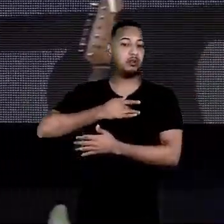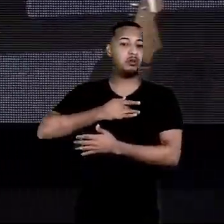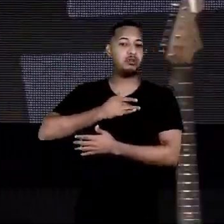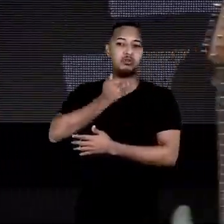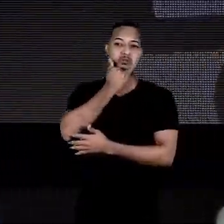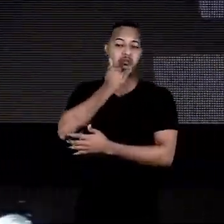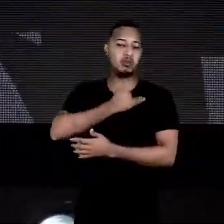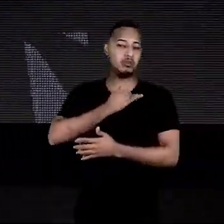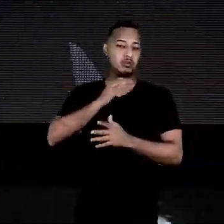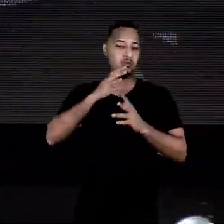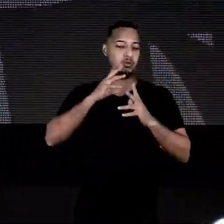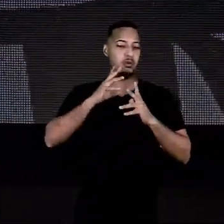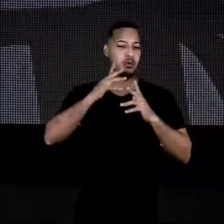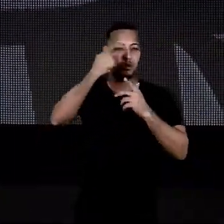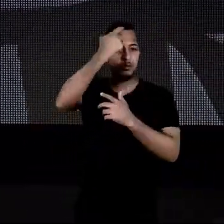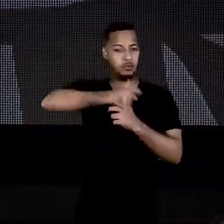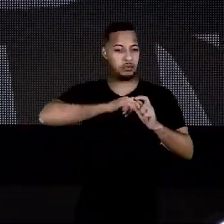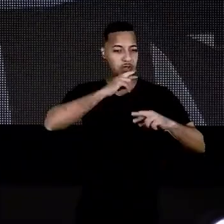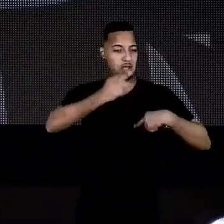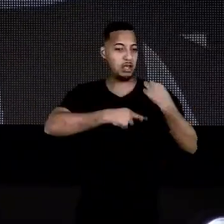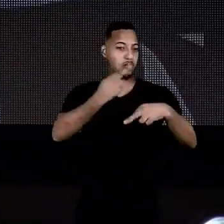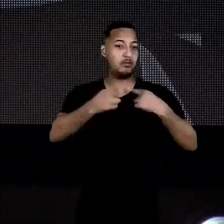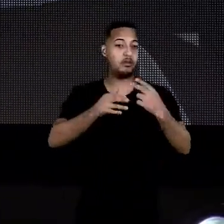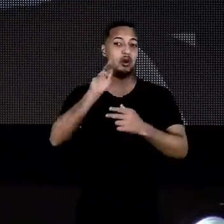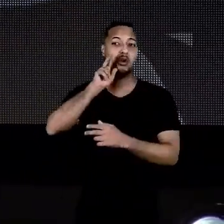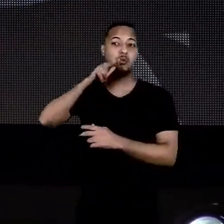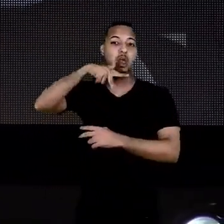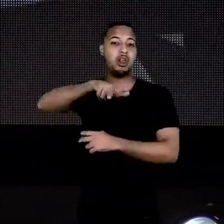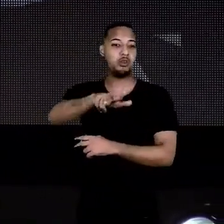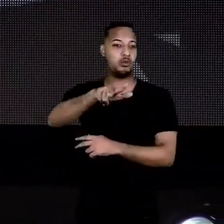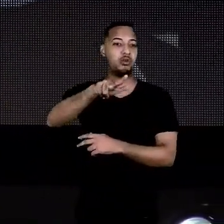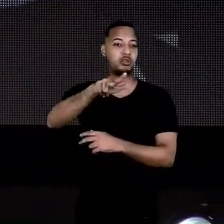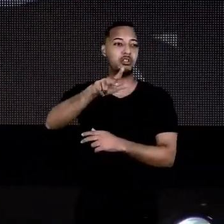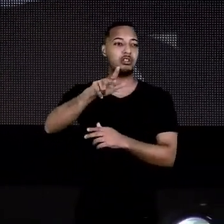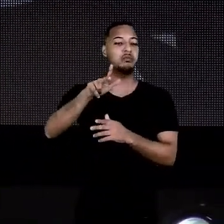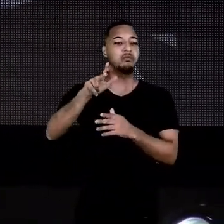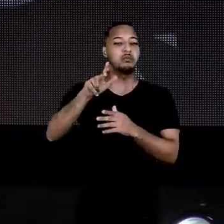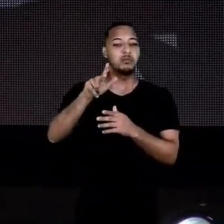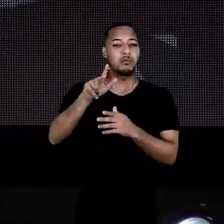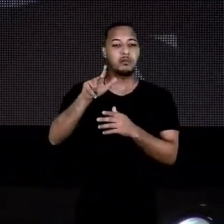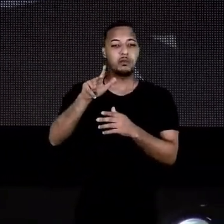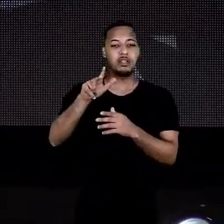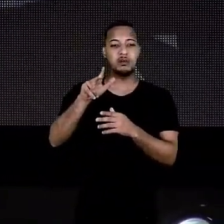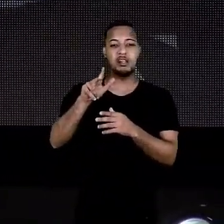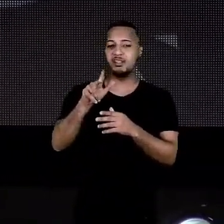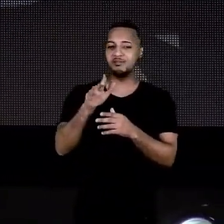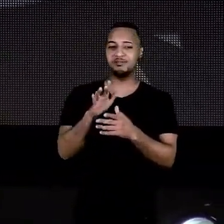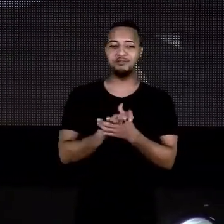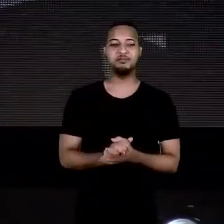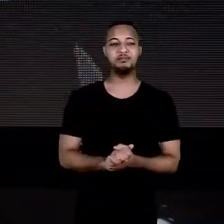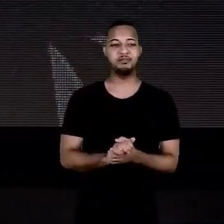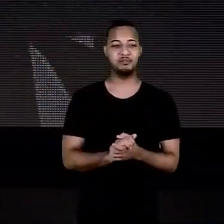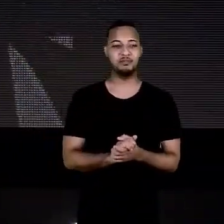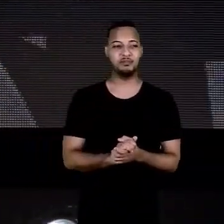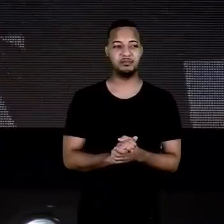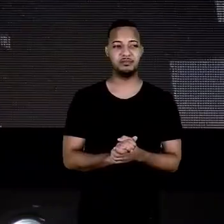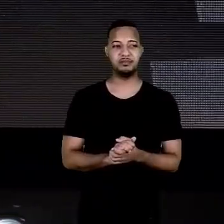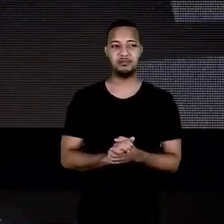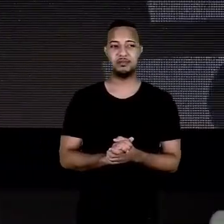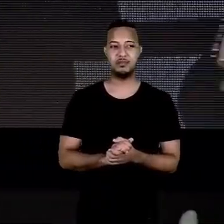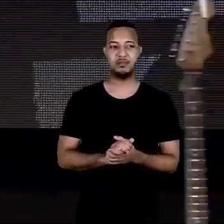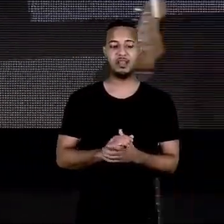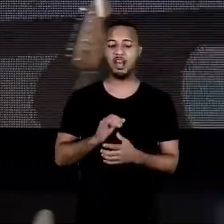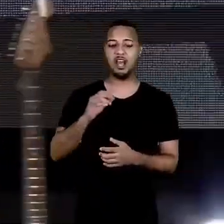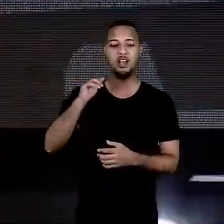Jonas escolheu desobedecer. Qual foi o problema de Jonas? Desobediência. Pastor,